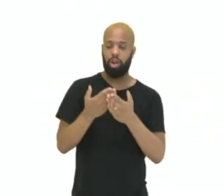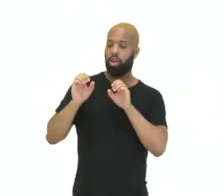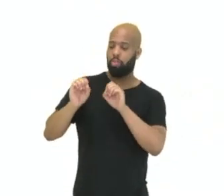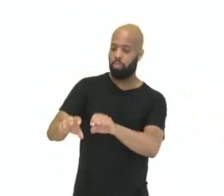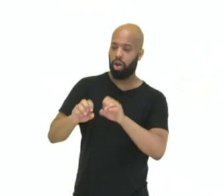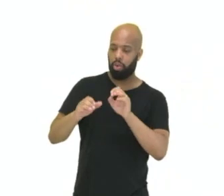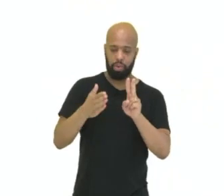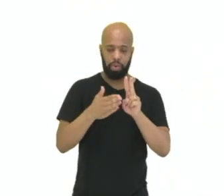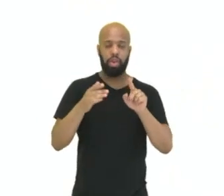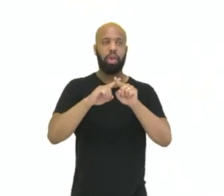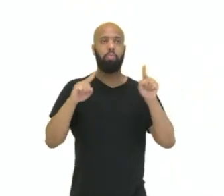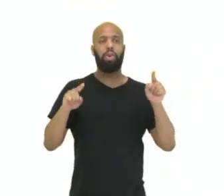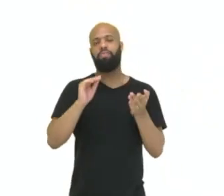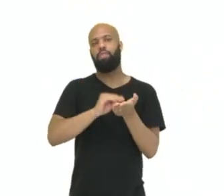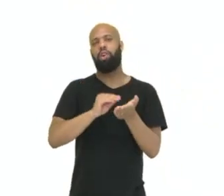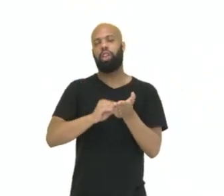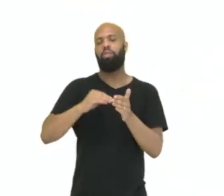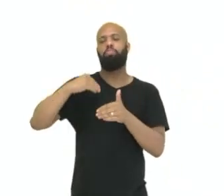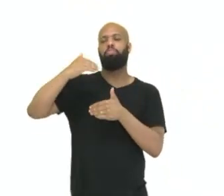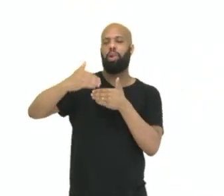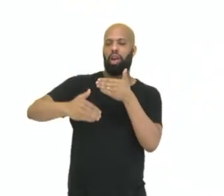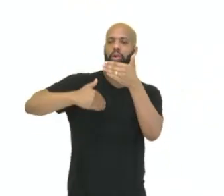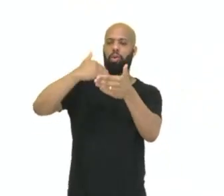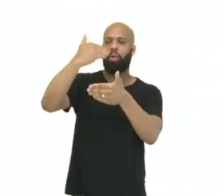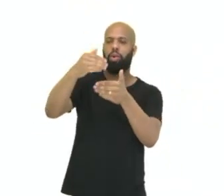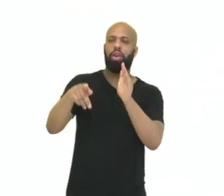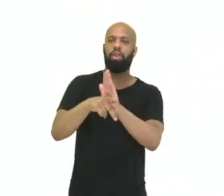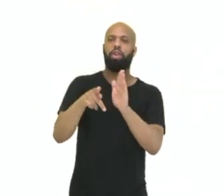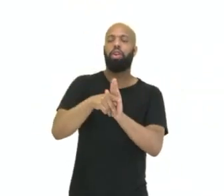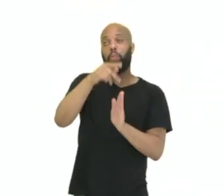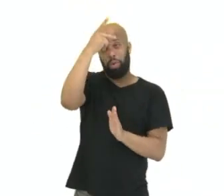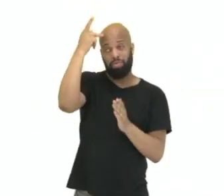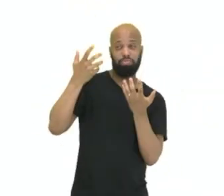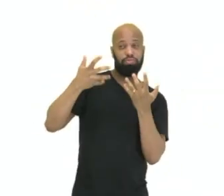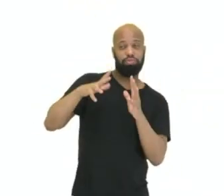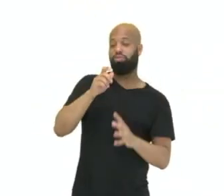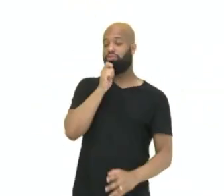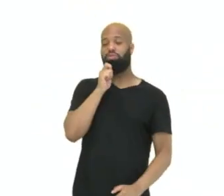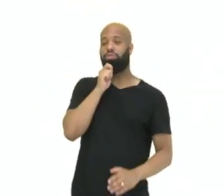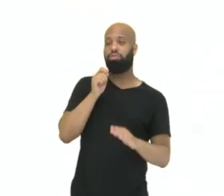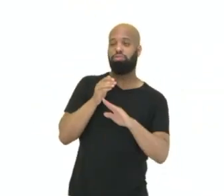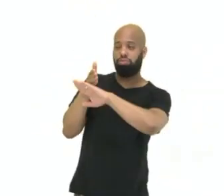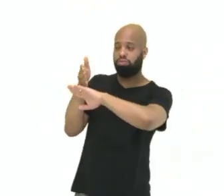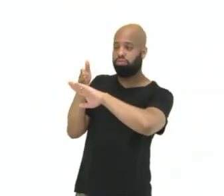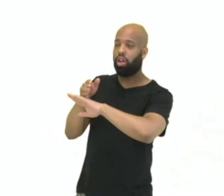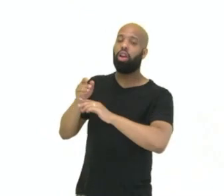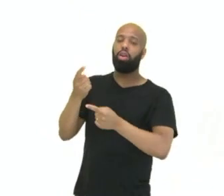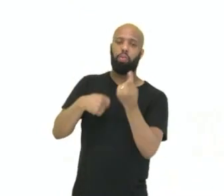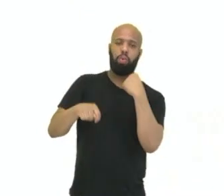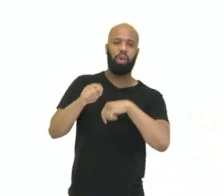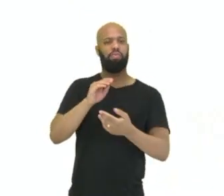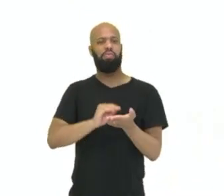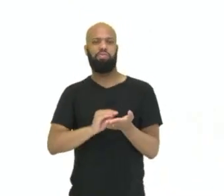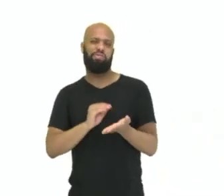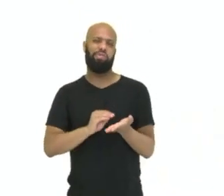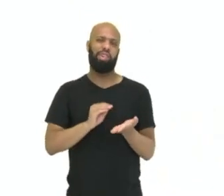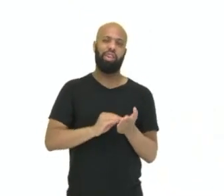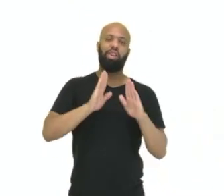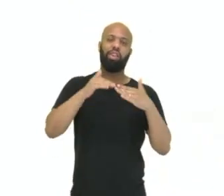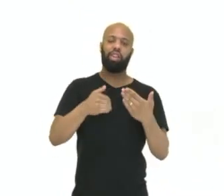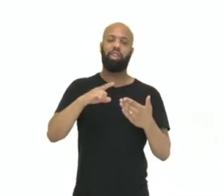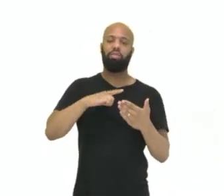índios, ainda não tinha um desenvolvimento que atraísse pessoas ou desenvolvesse a economia. Então, ela permanece isolada